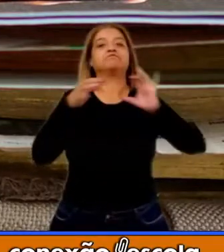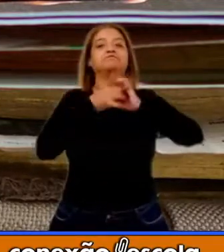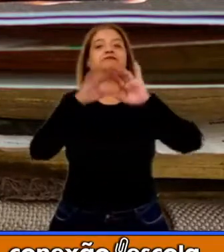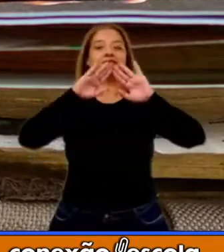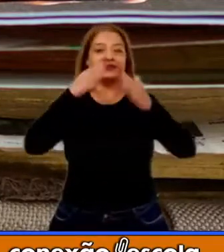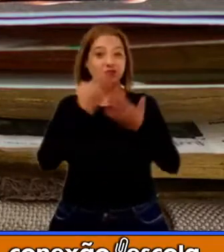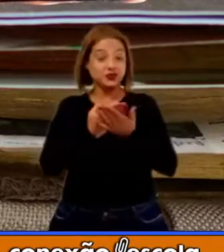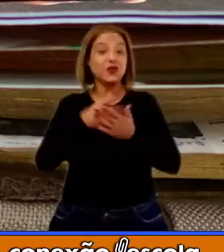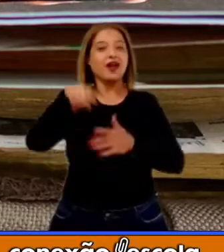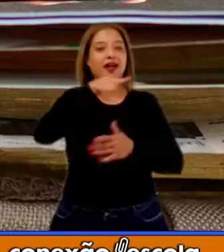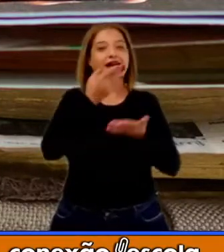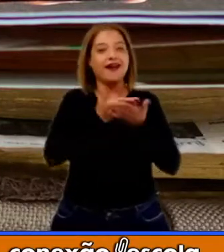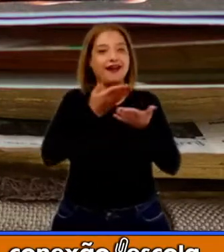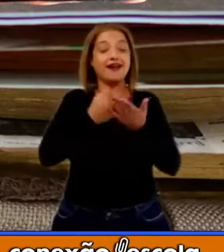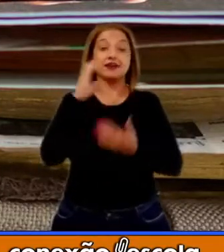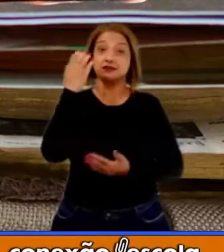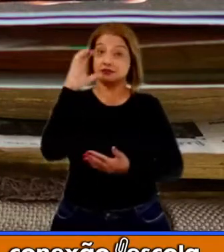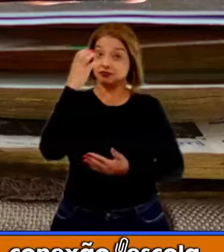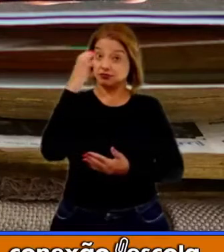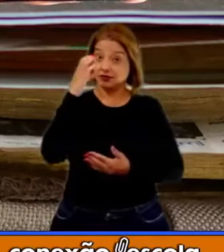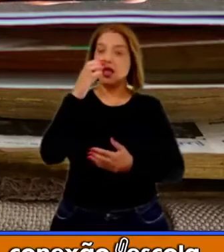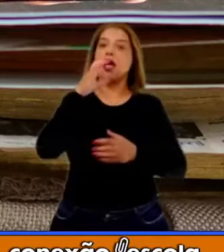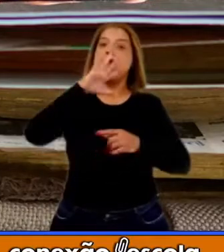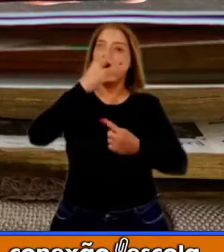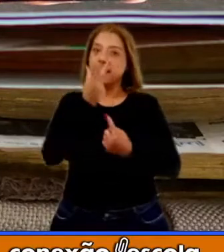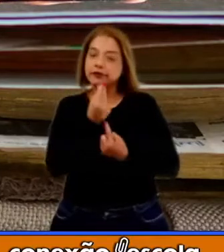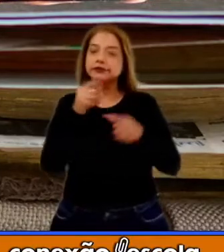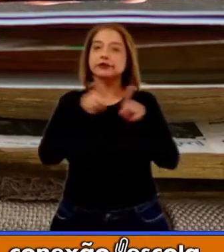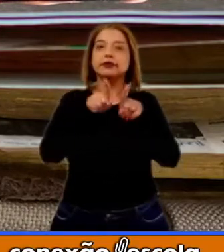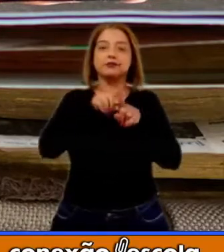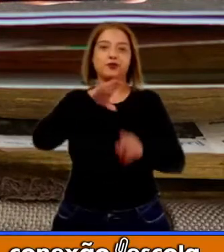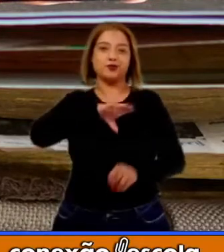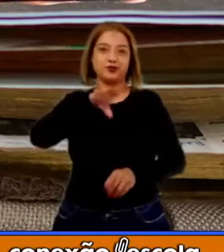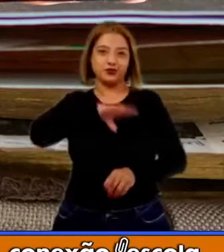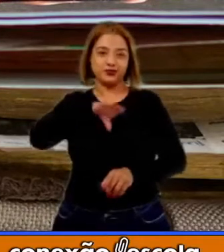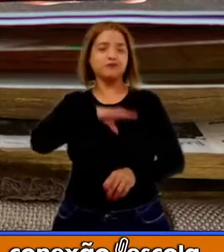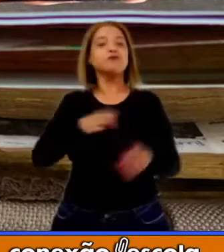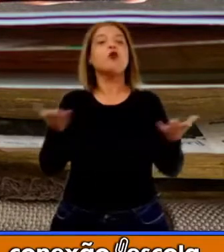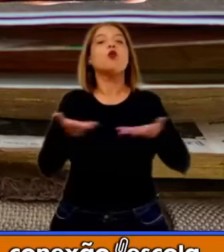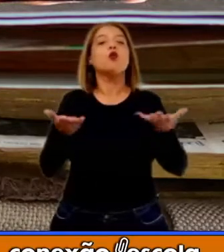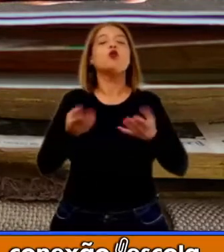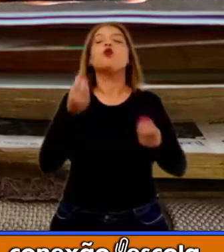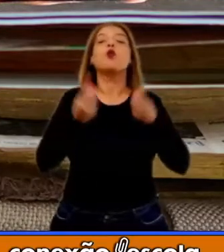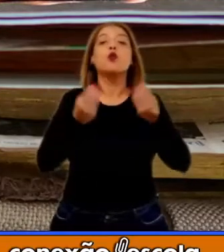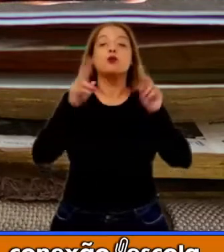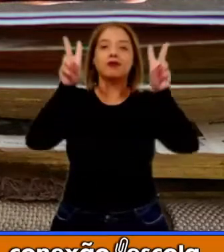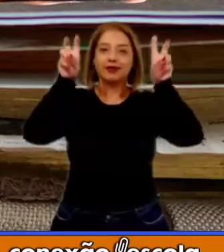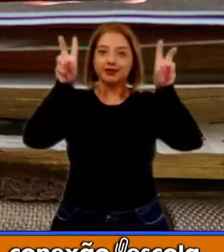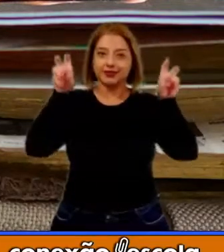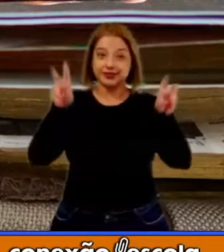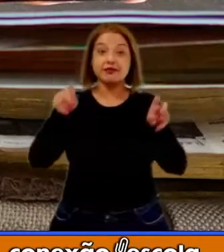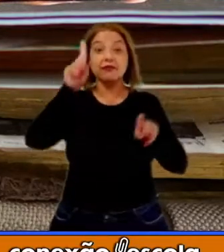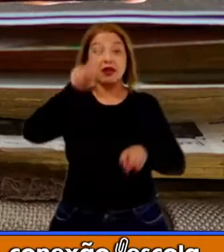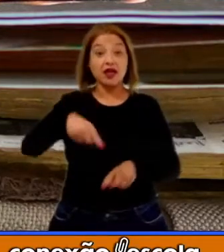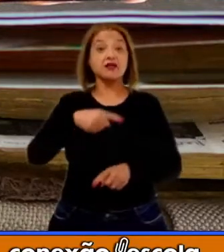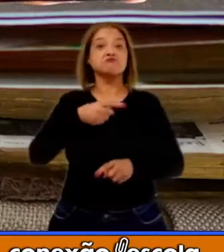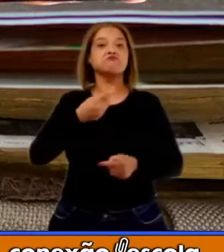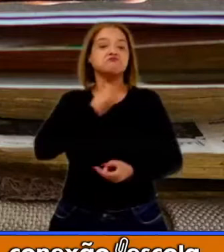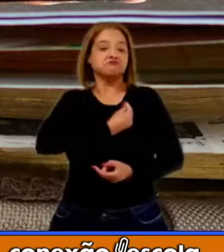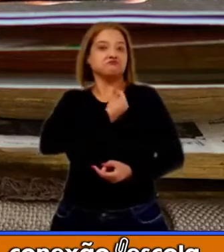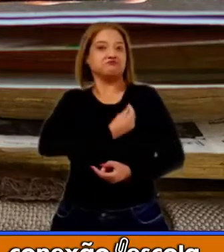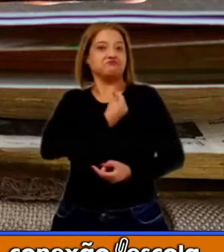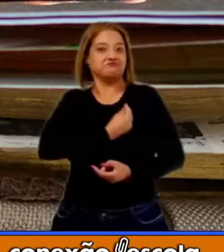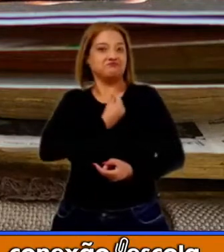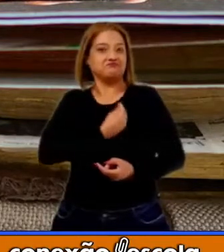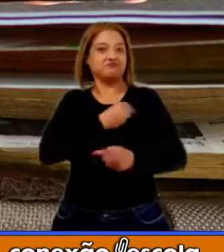Escola para a nossa aula de Ciências, Arte e Língua Portuguesa. E hoje teremos como tema seres vivos.